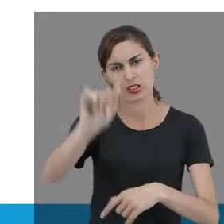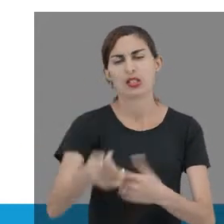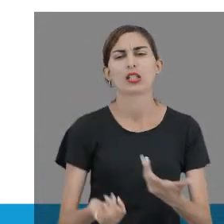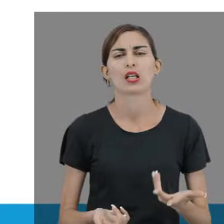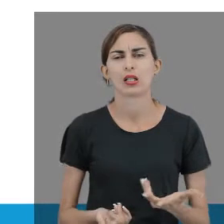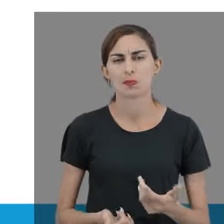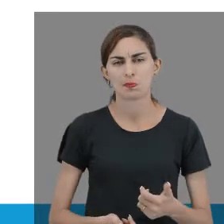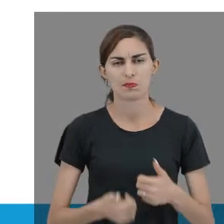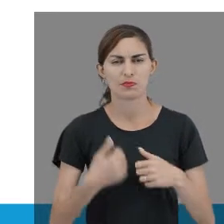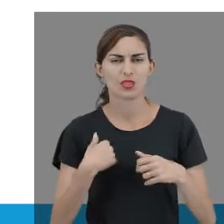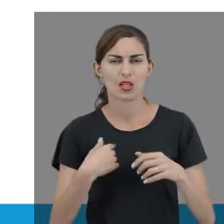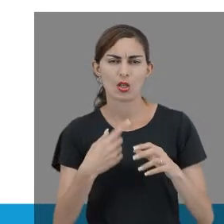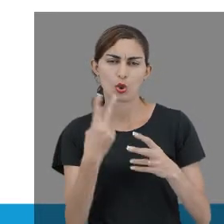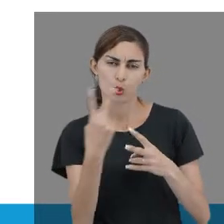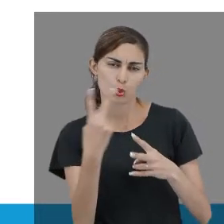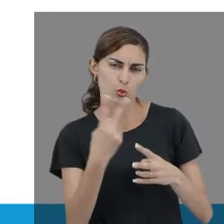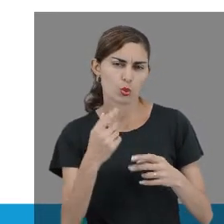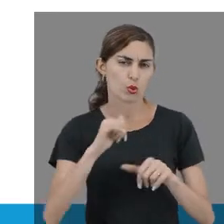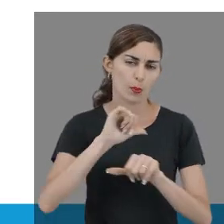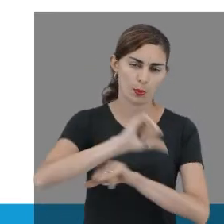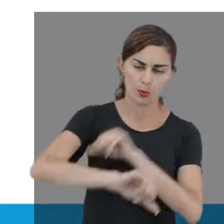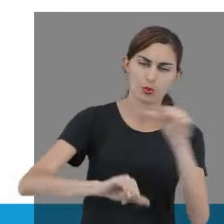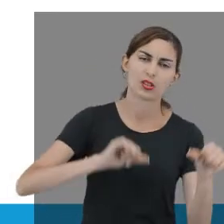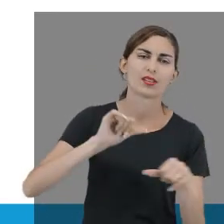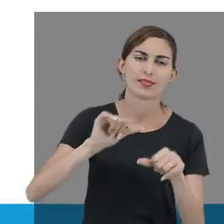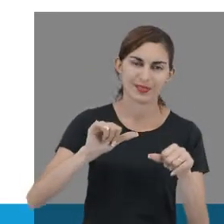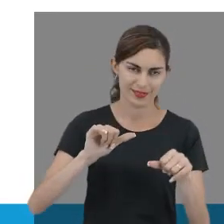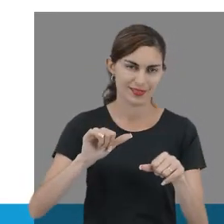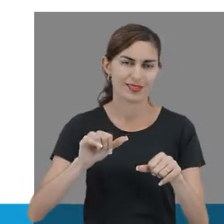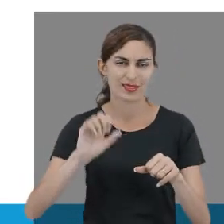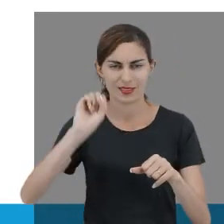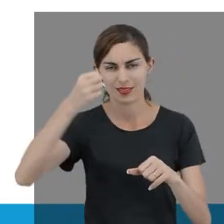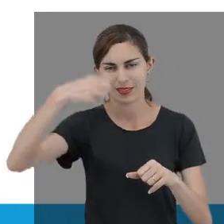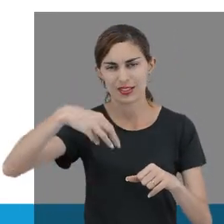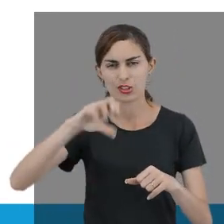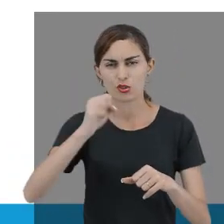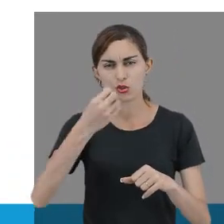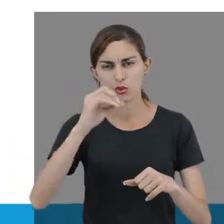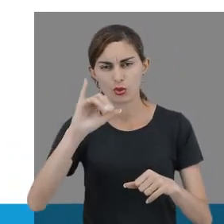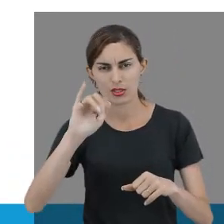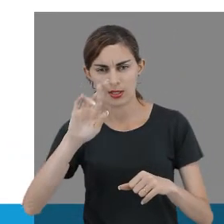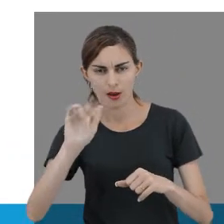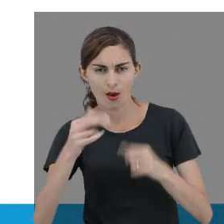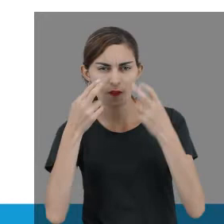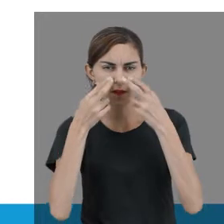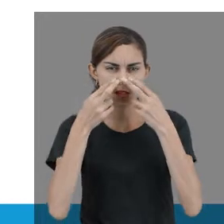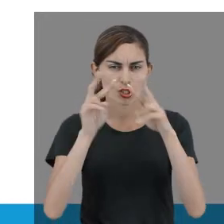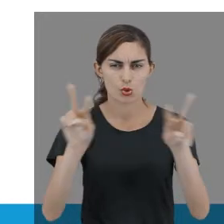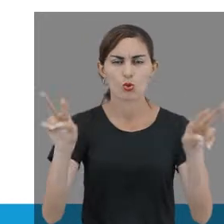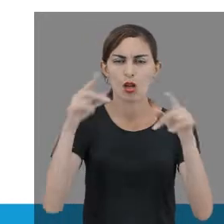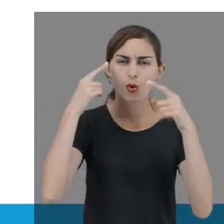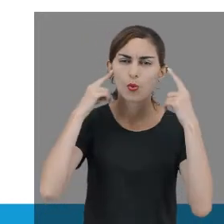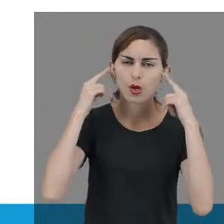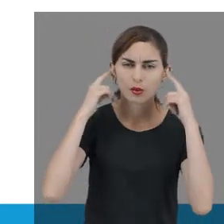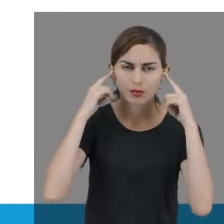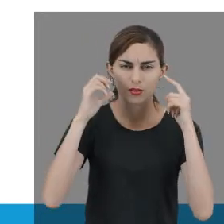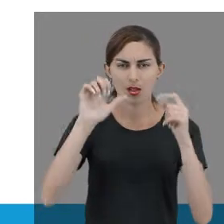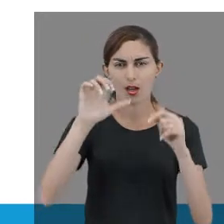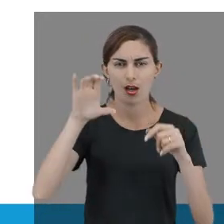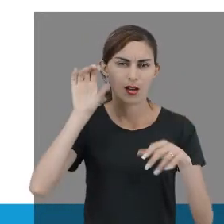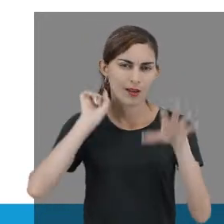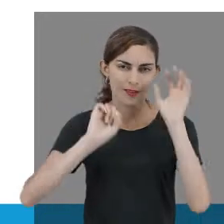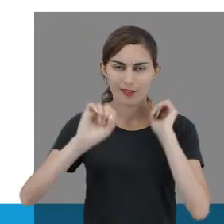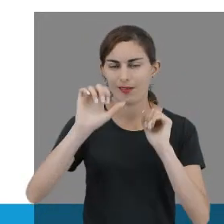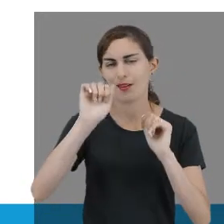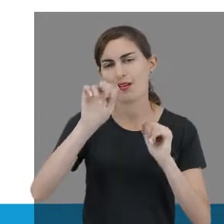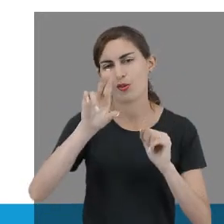reagente para Zika, uma criança que tenha 2 ou mais alterações neurosensoriais, 2 ou mais alterações visuais